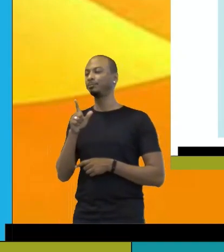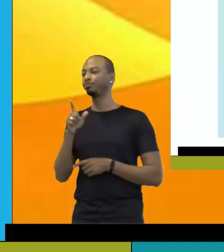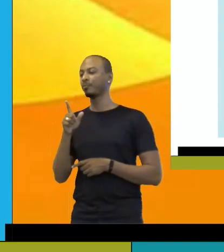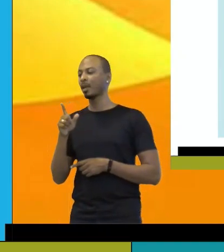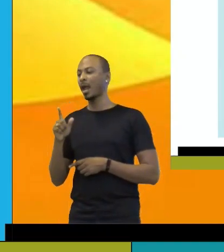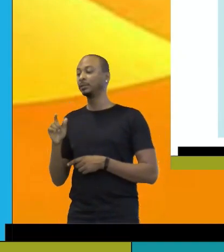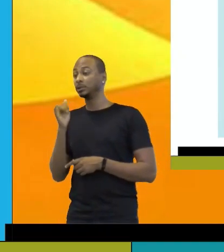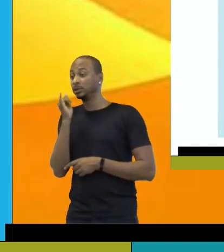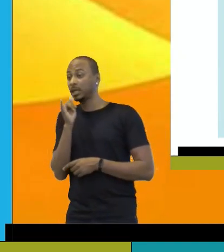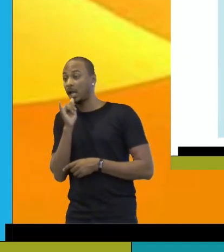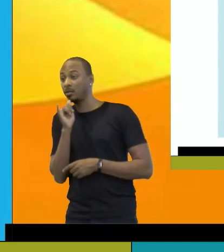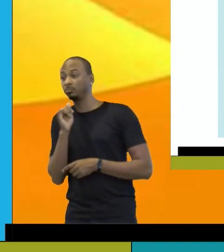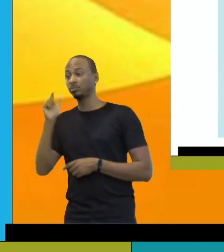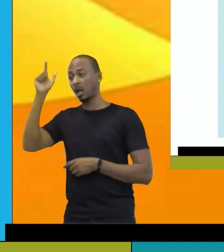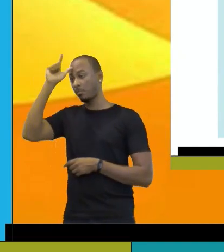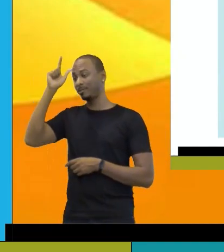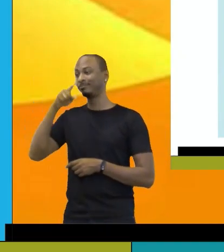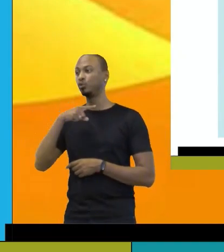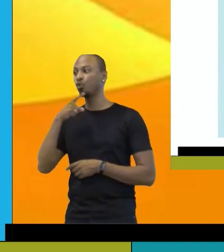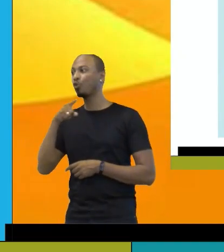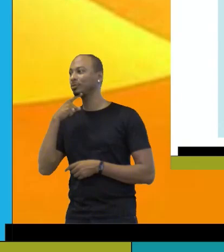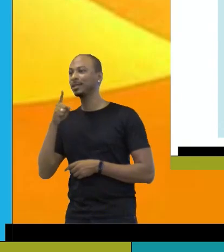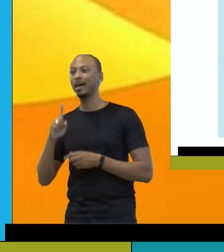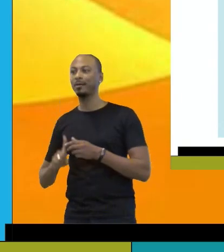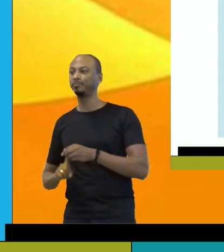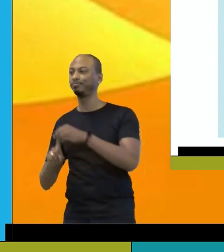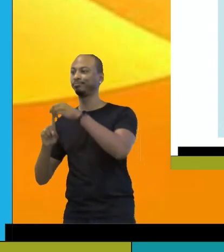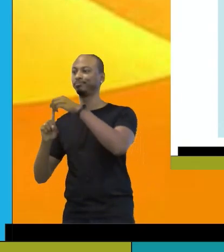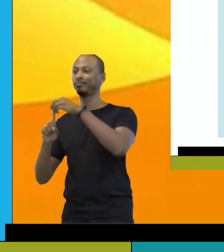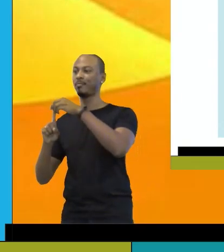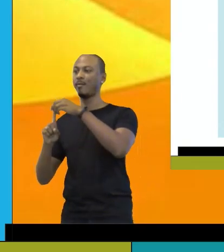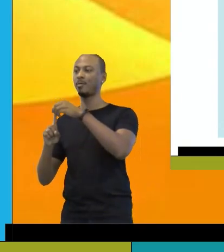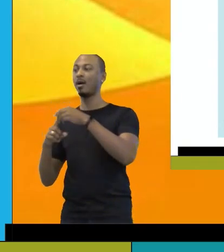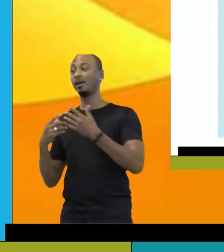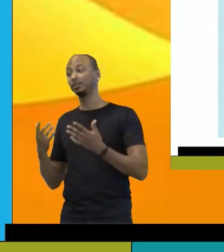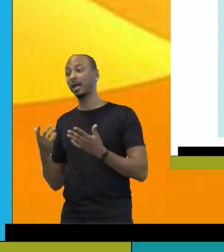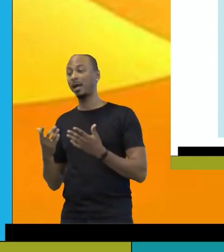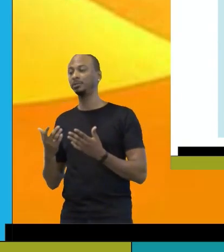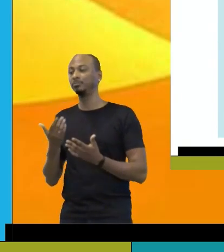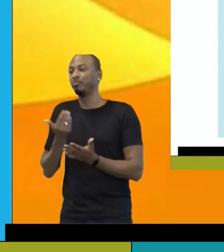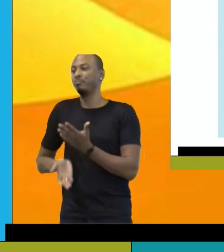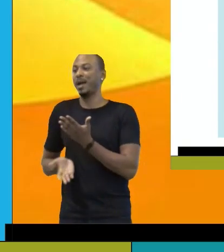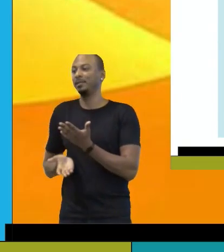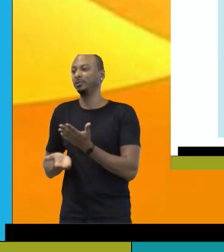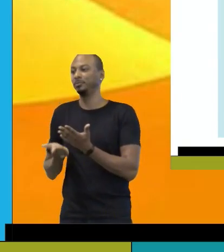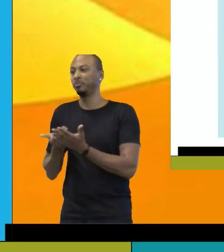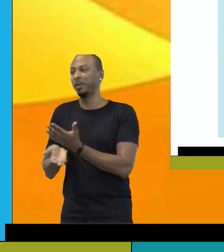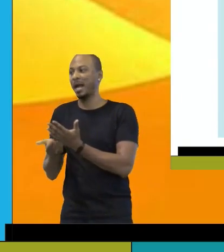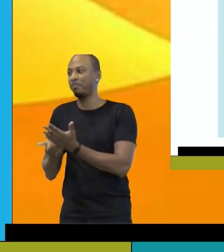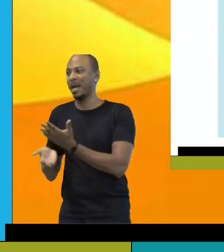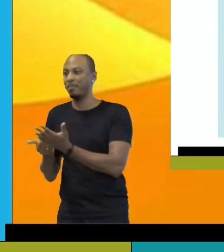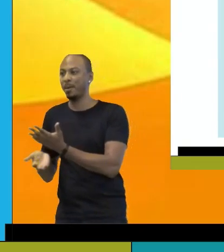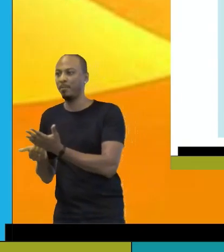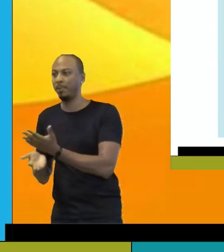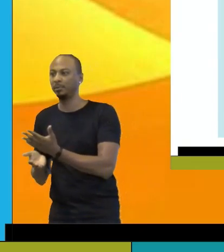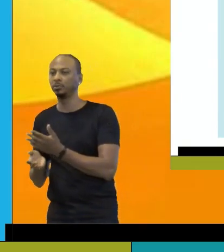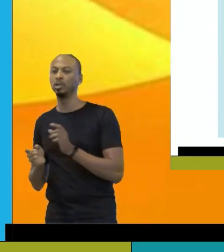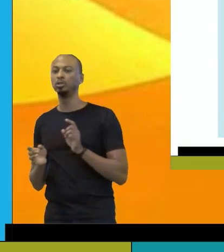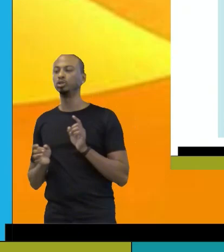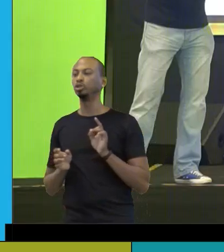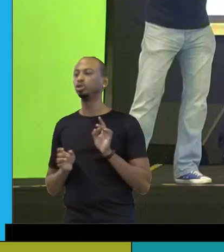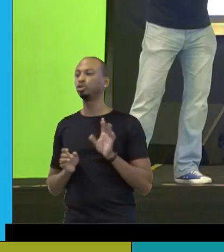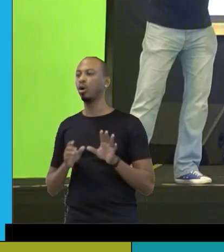alcançar a unificação. A unificação alemã e a unificação italiana, elas foram consideradas